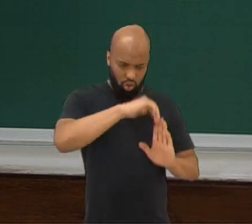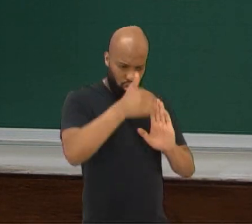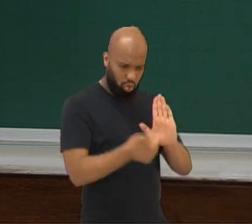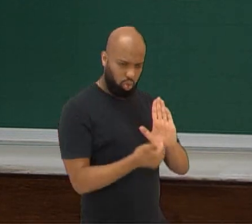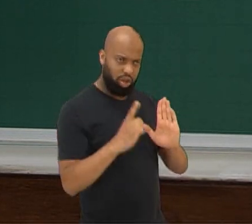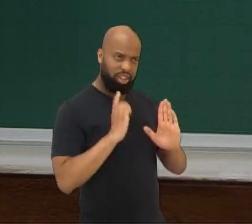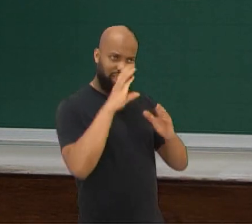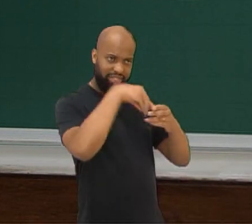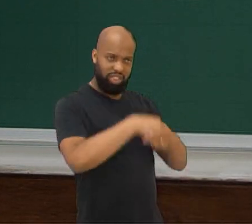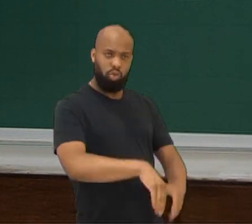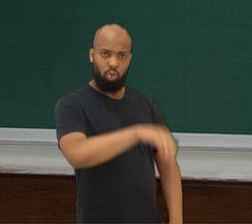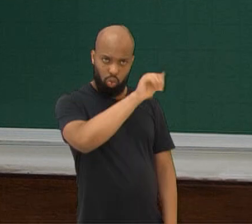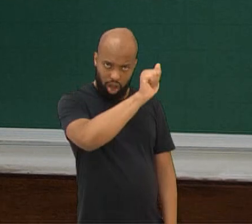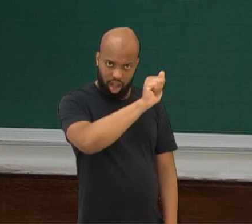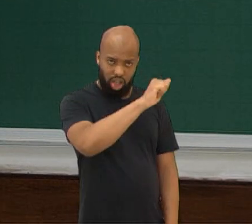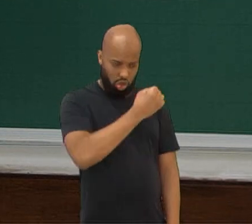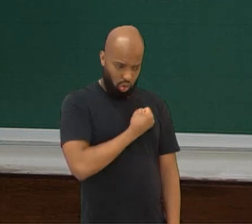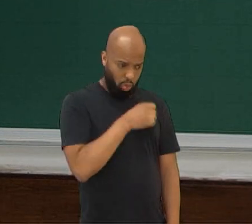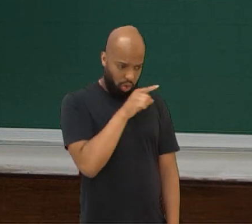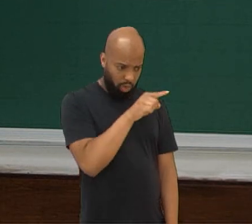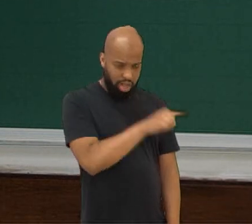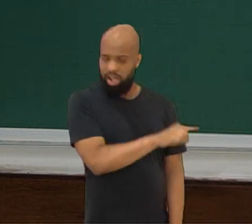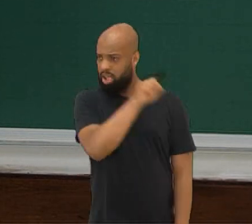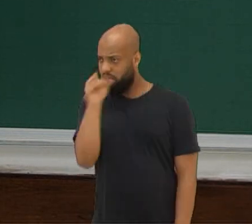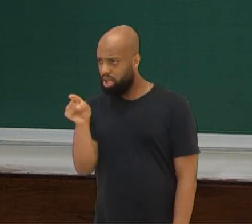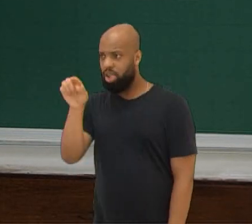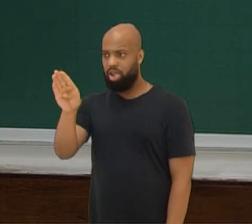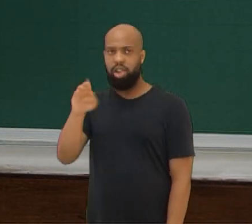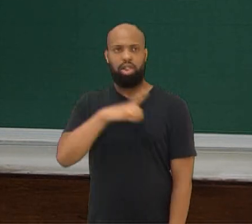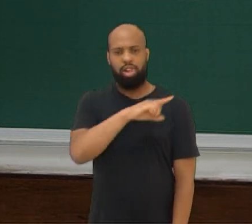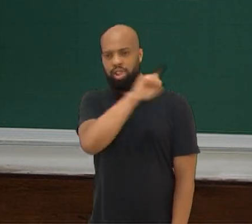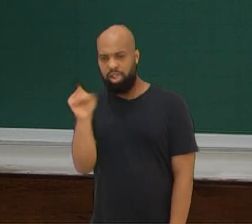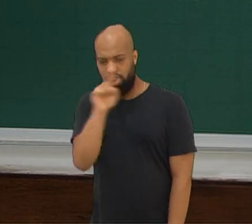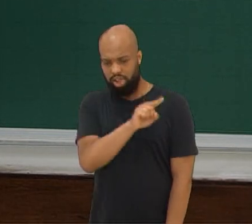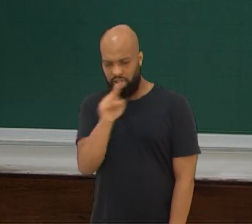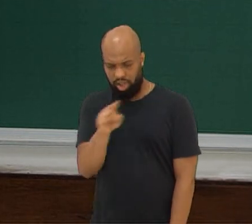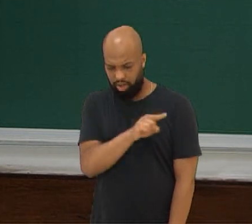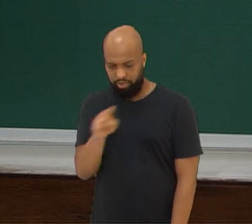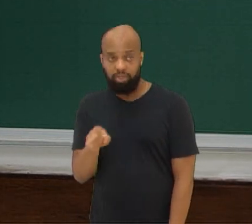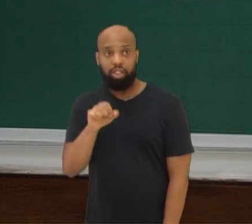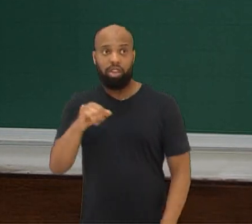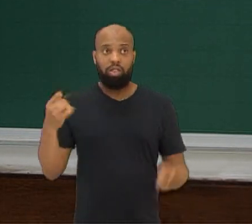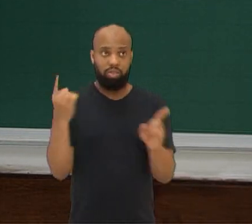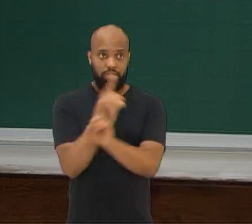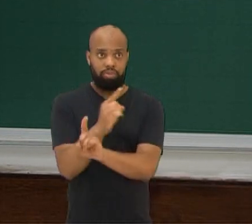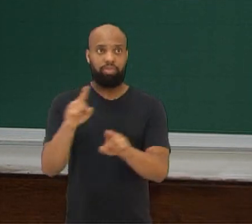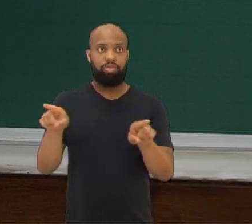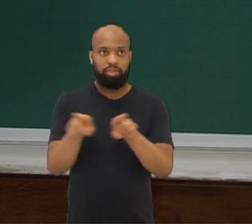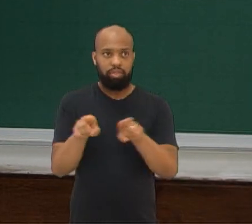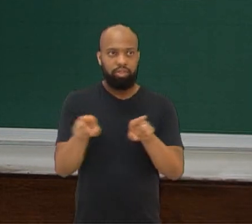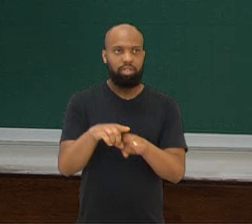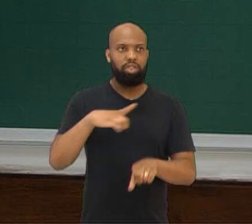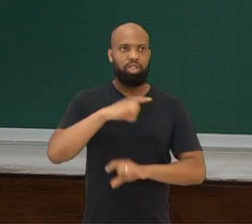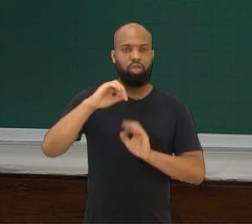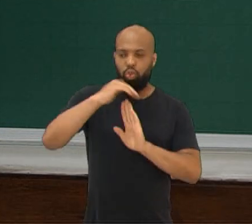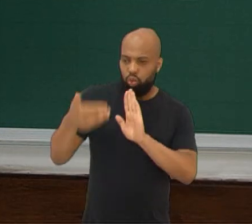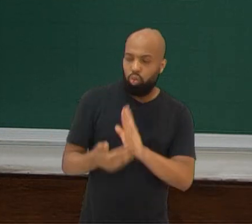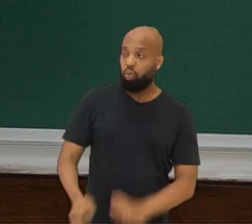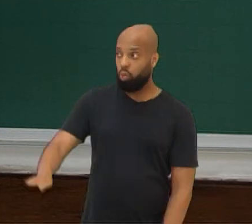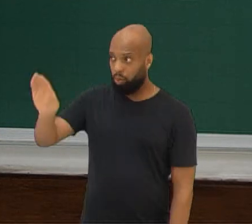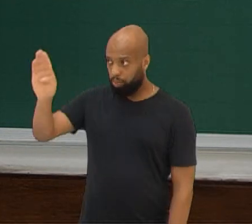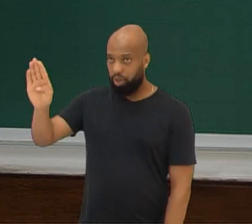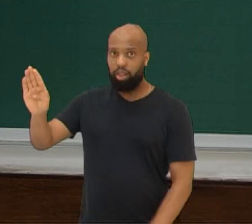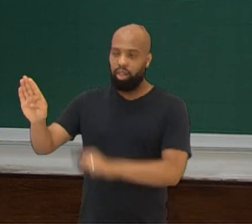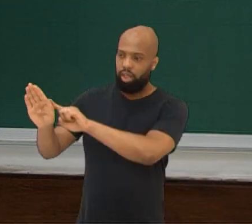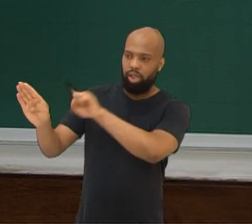setinha que vai chegar nos carinhas que estão aqui. E, para que seja o contrário, todos os carinhas que tem aqui também